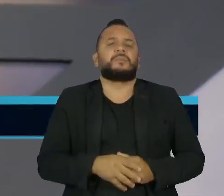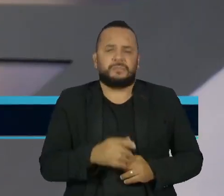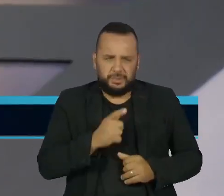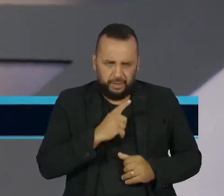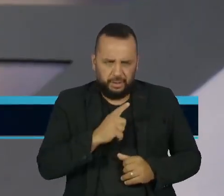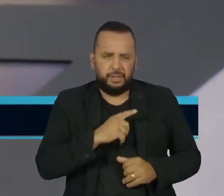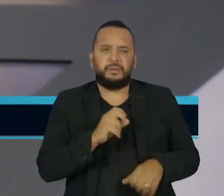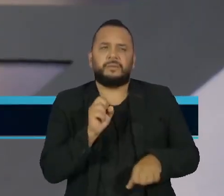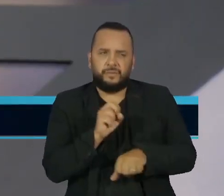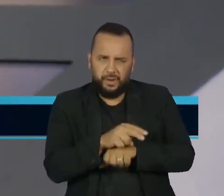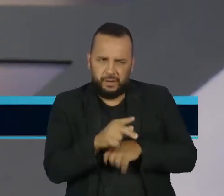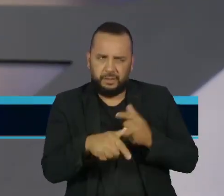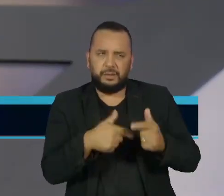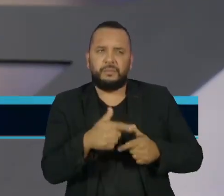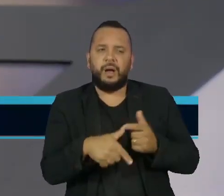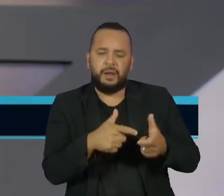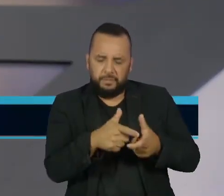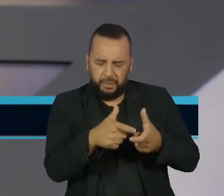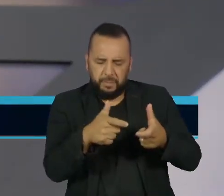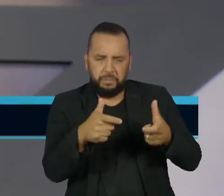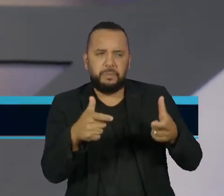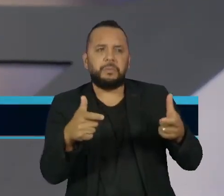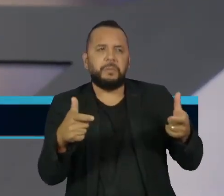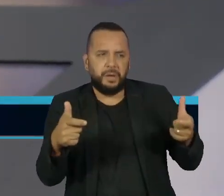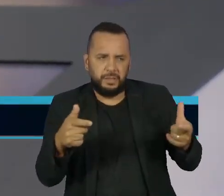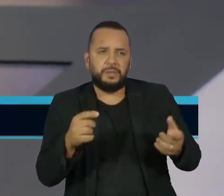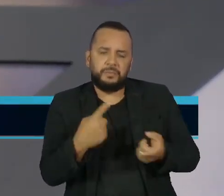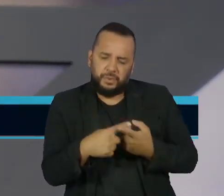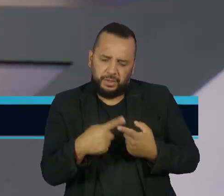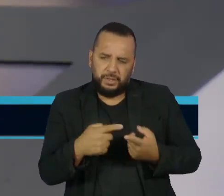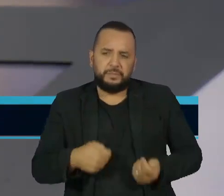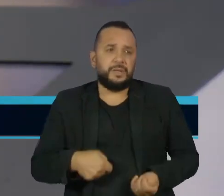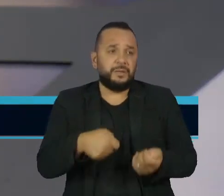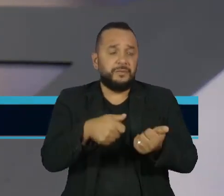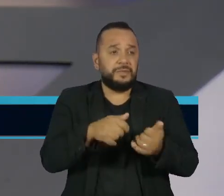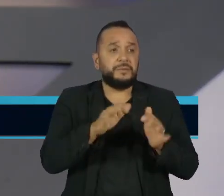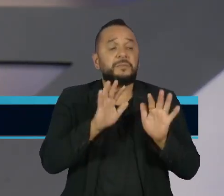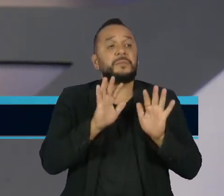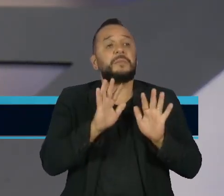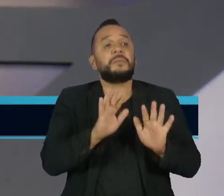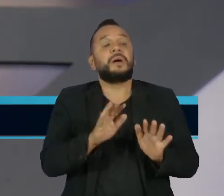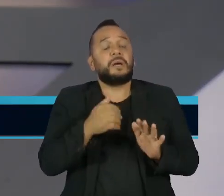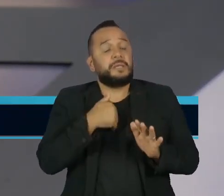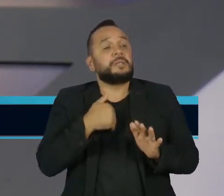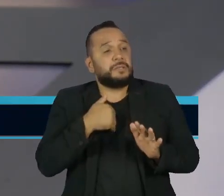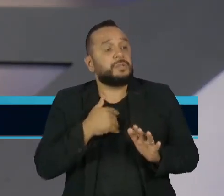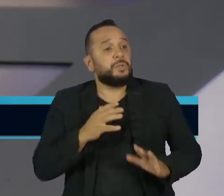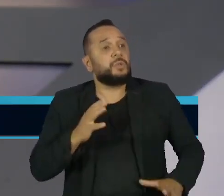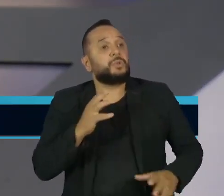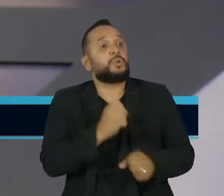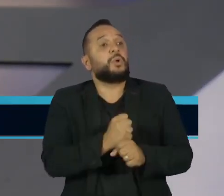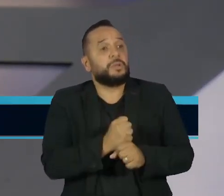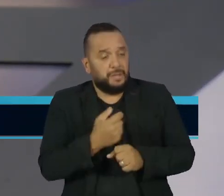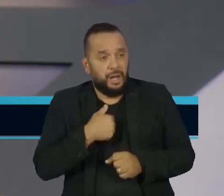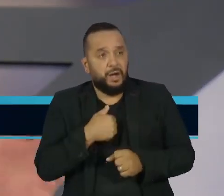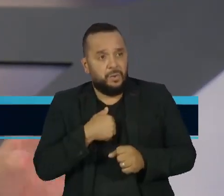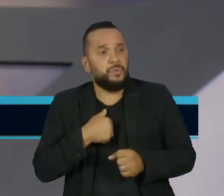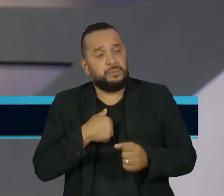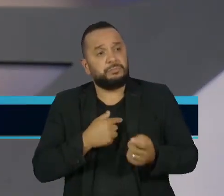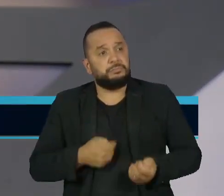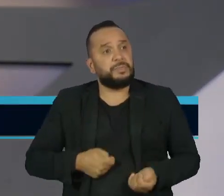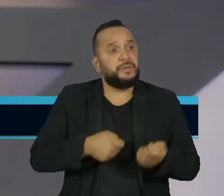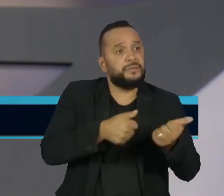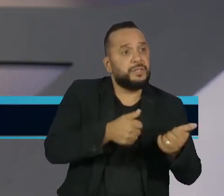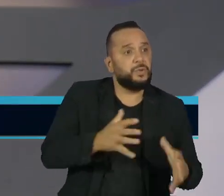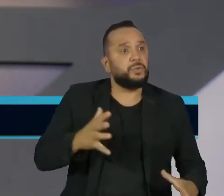emprego. O problema é se o volume de empregos gerados acaba compensando o volume de desoneração. Veja, o que acontece